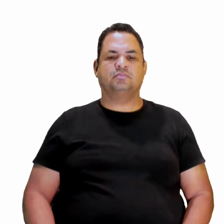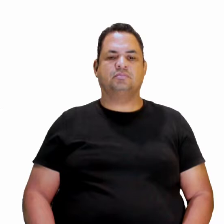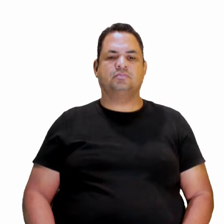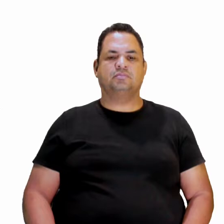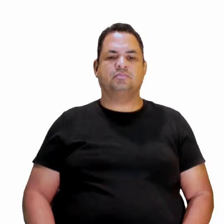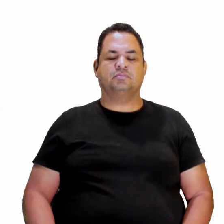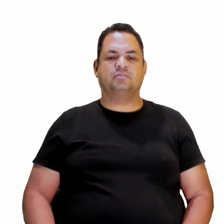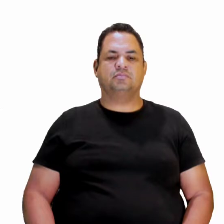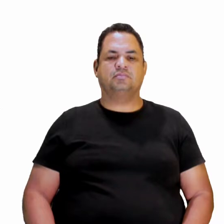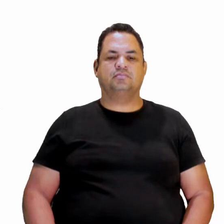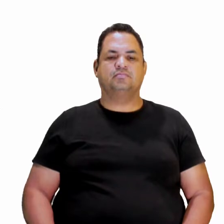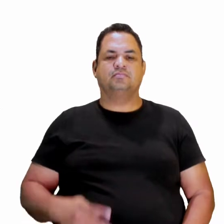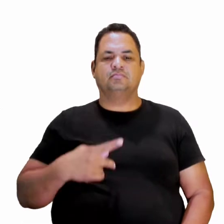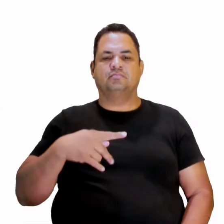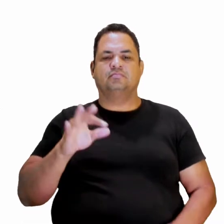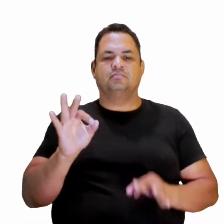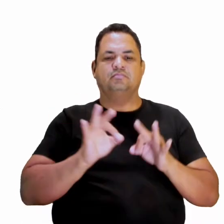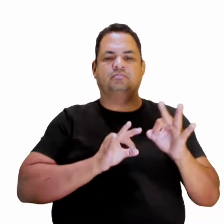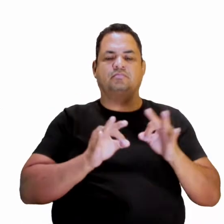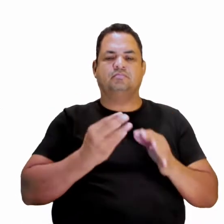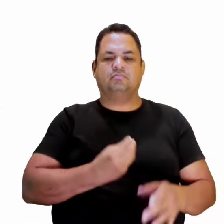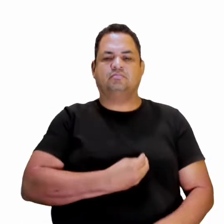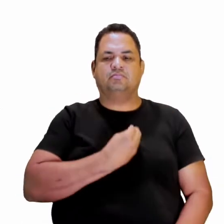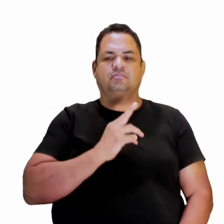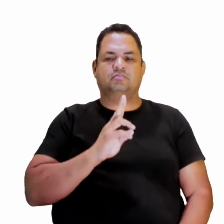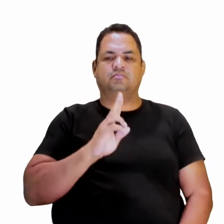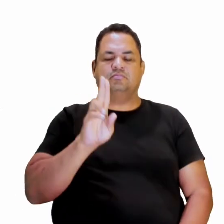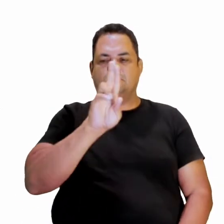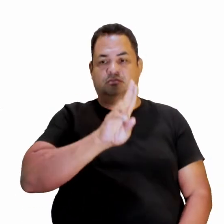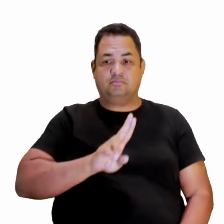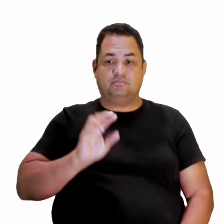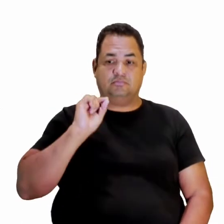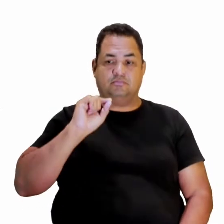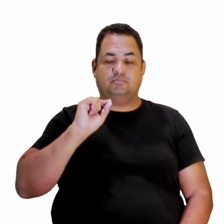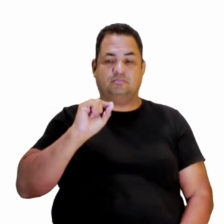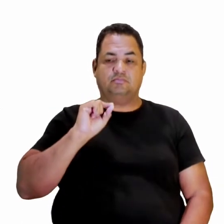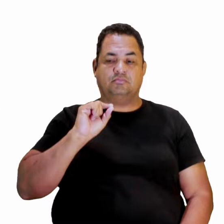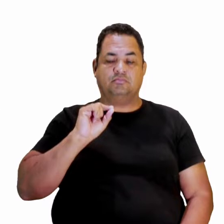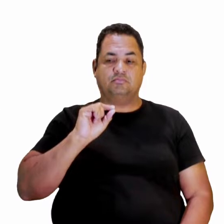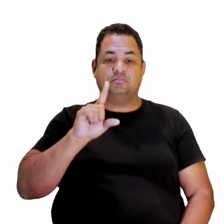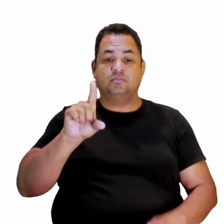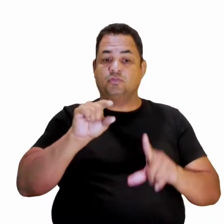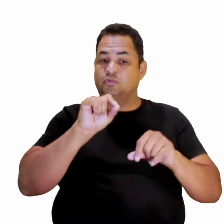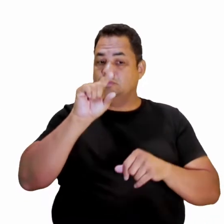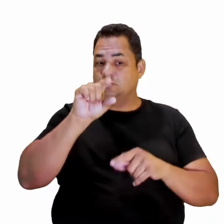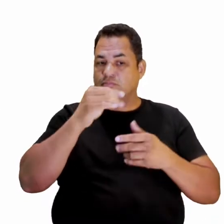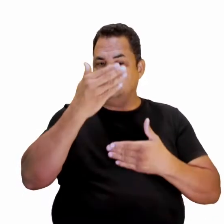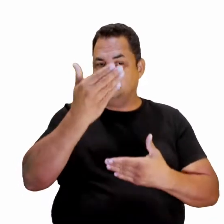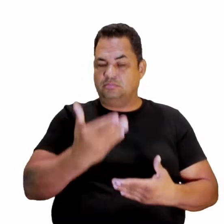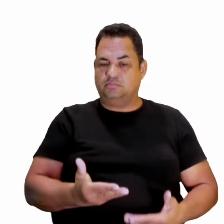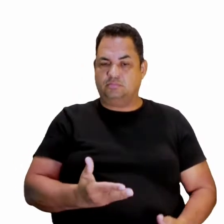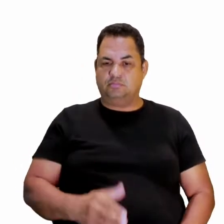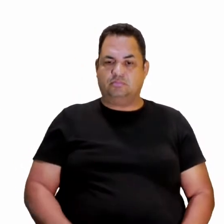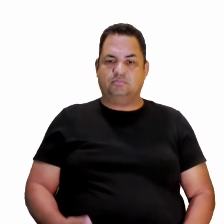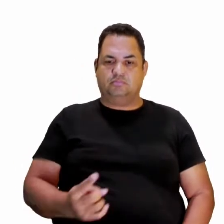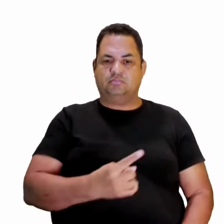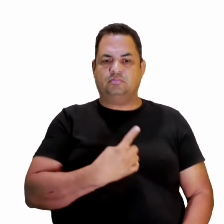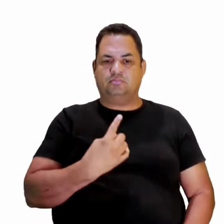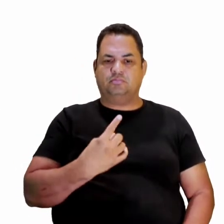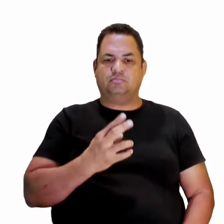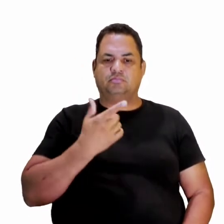use. Para formar o presente contínuo, nós usamos o quê? Temos duas opções. Tenho certeza que todo mundo vai